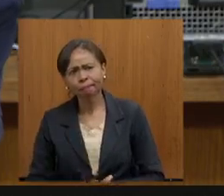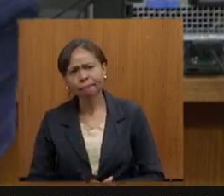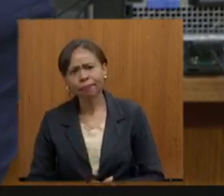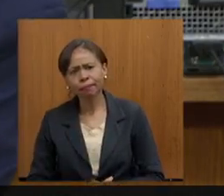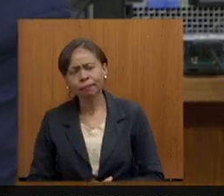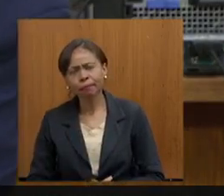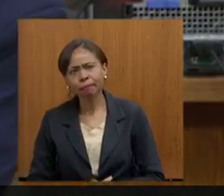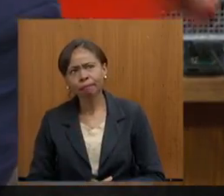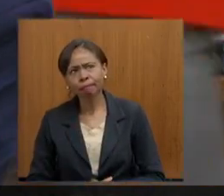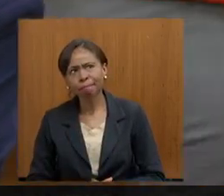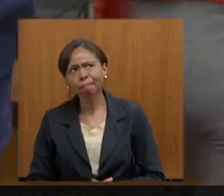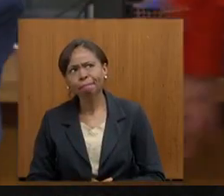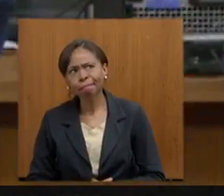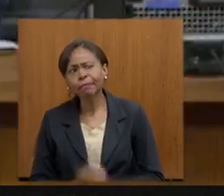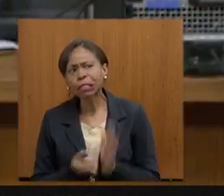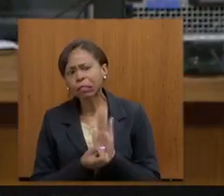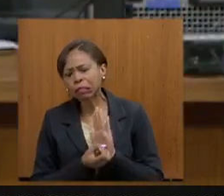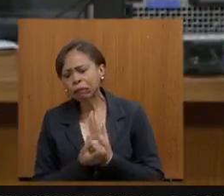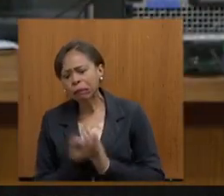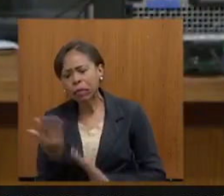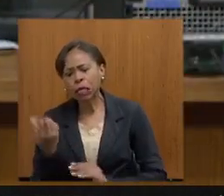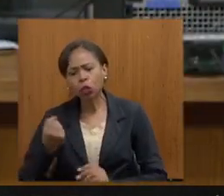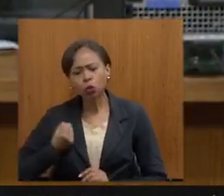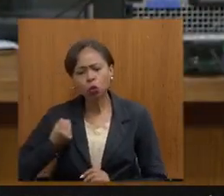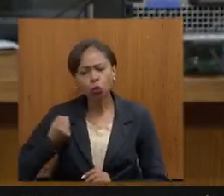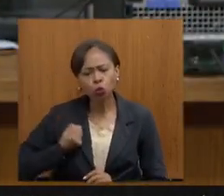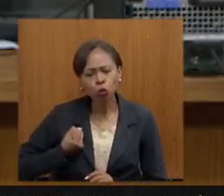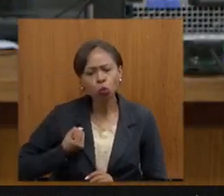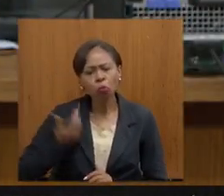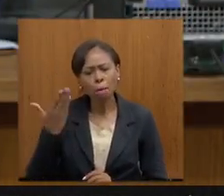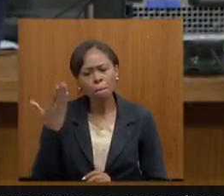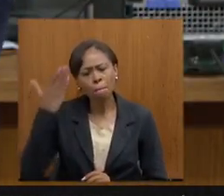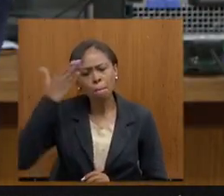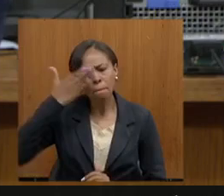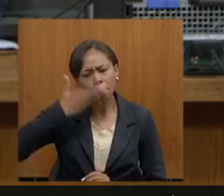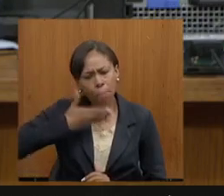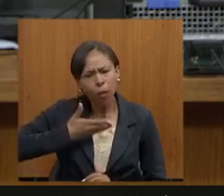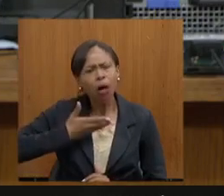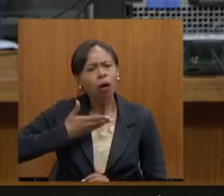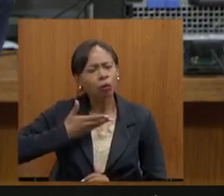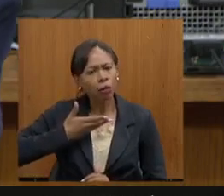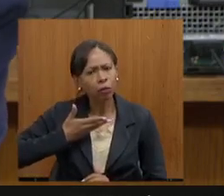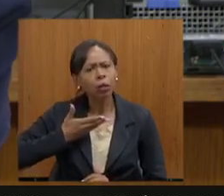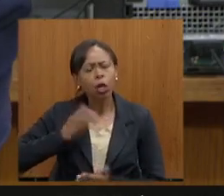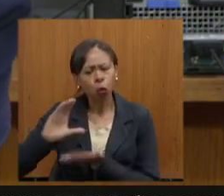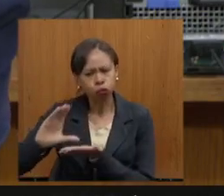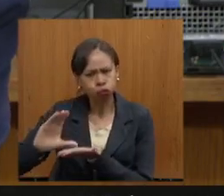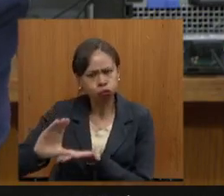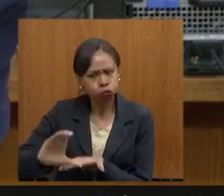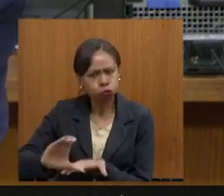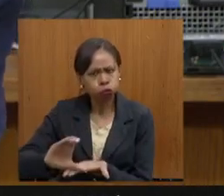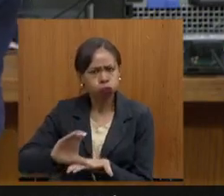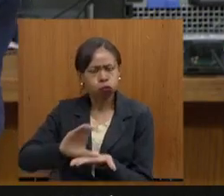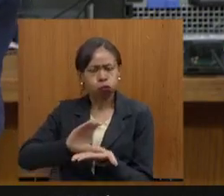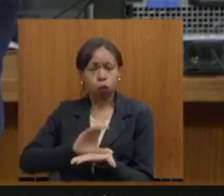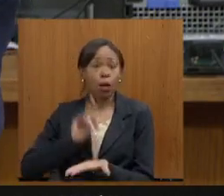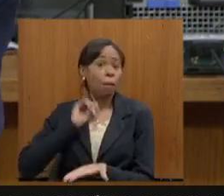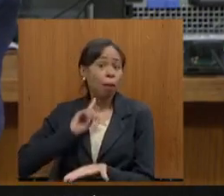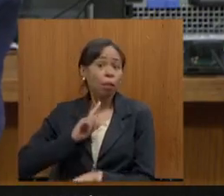os números falam mais alto não precisa não tem questionamento como se fala dos grandes investimentos em Minas de